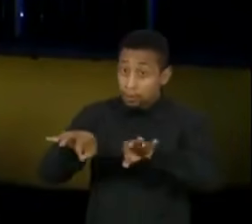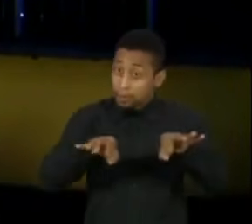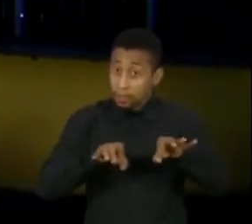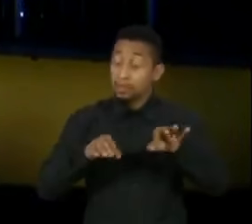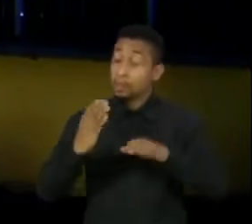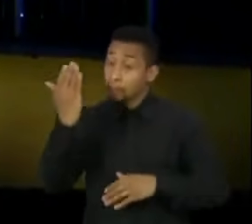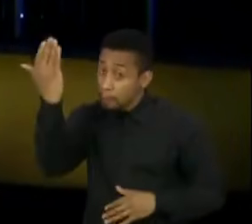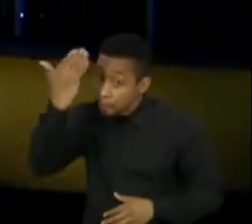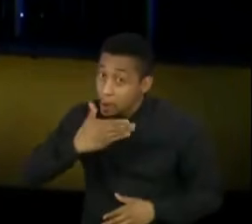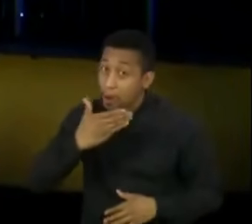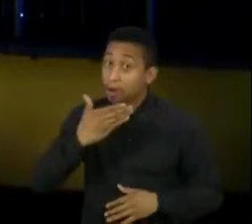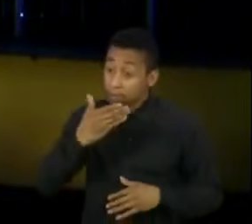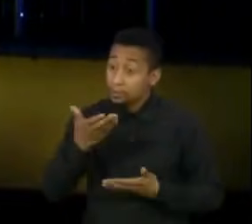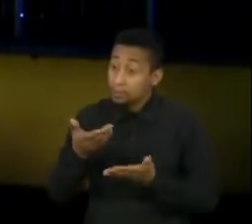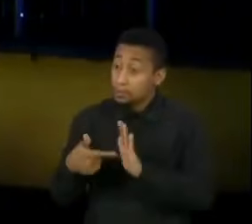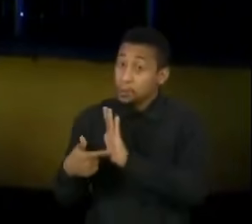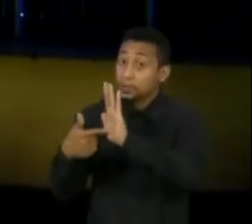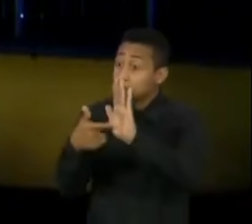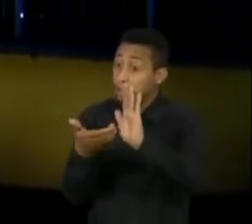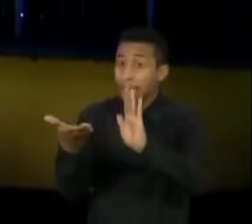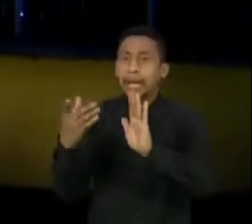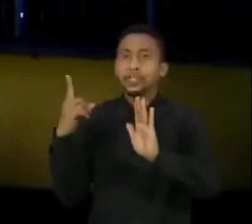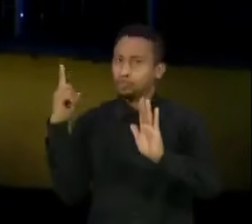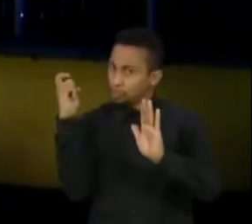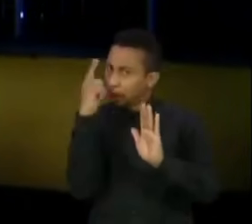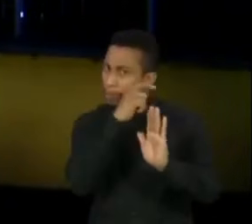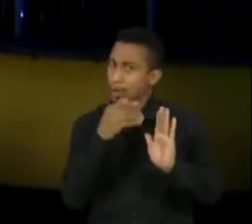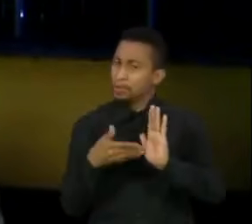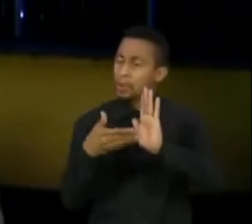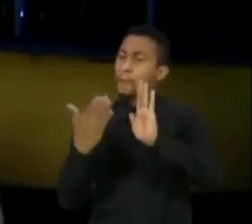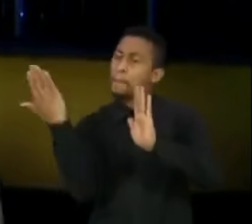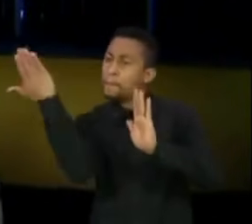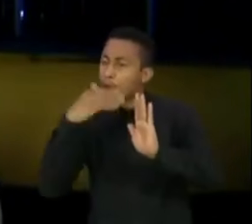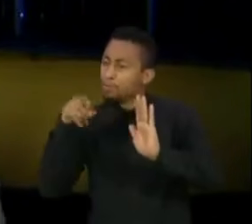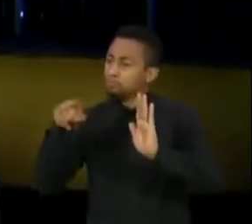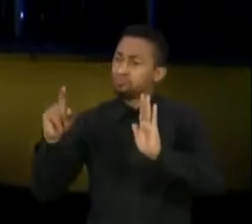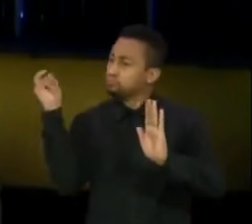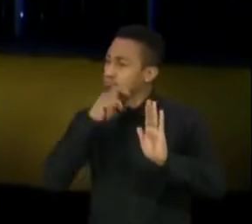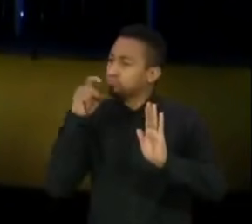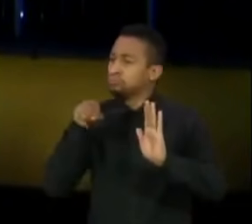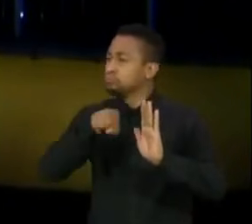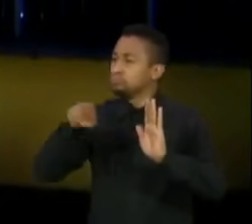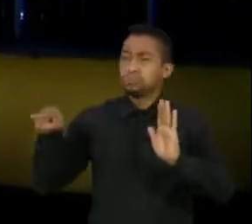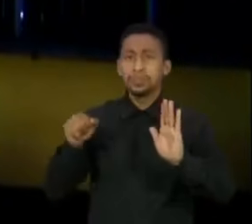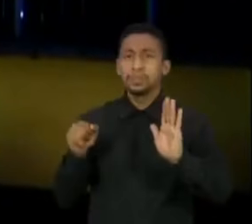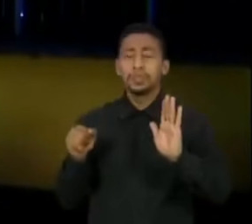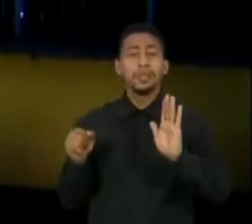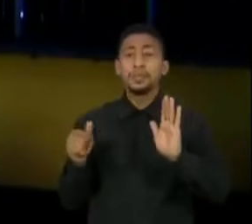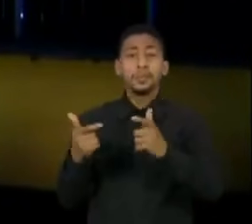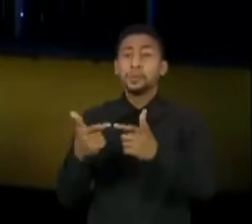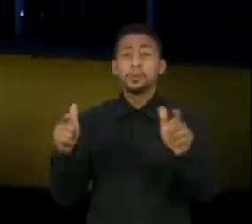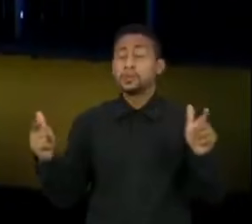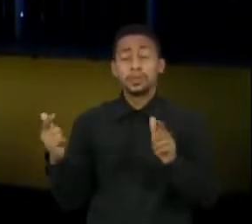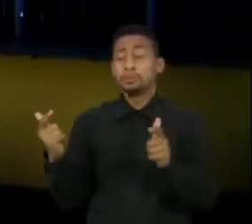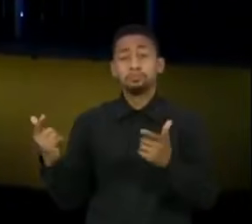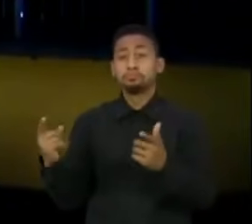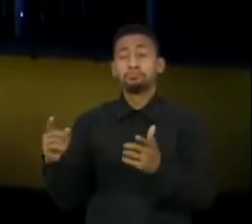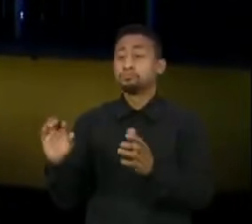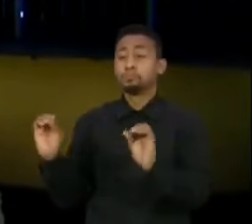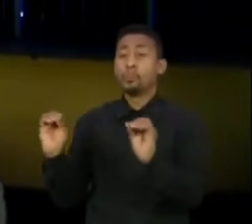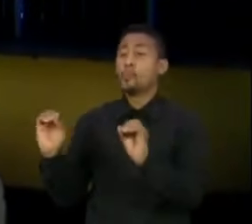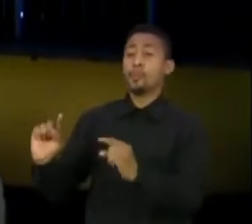muitos deles a prova negativa que é mais difícil das provas e como não tinha absolutamente nada